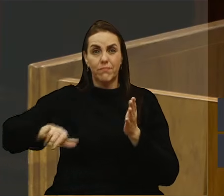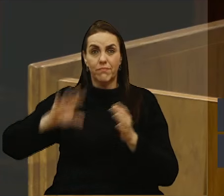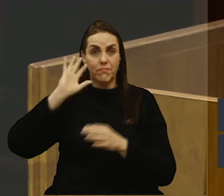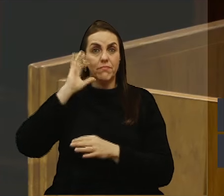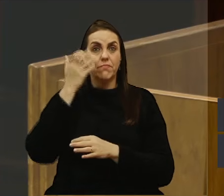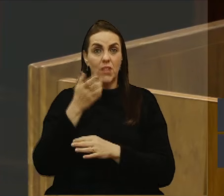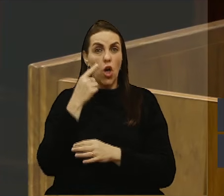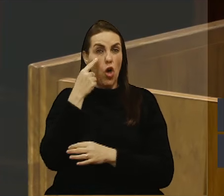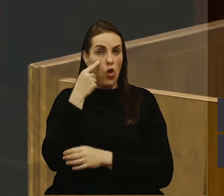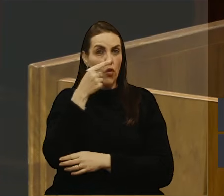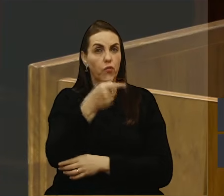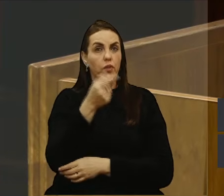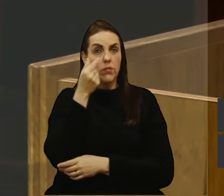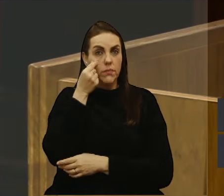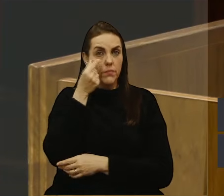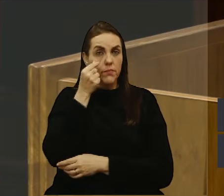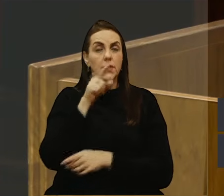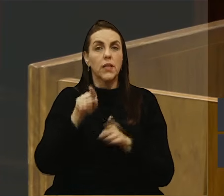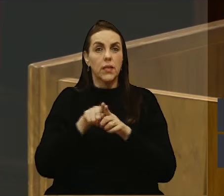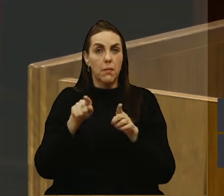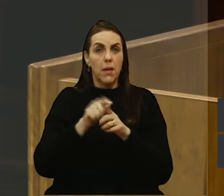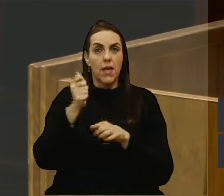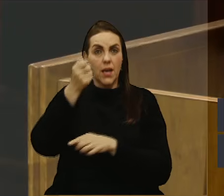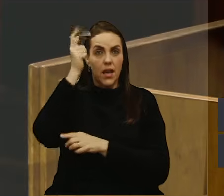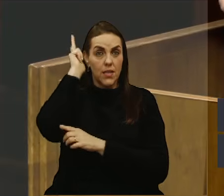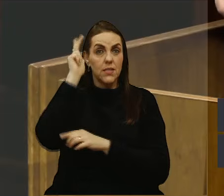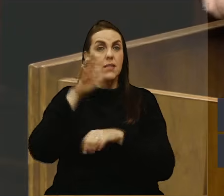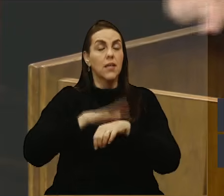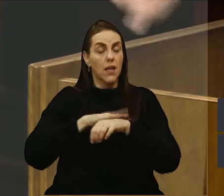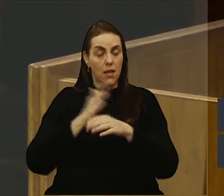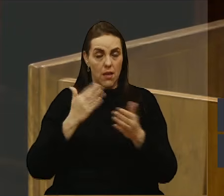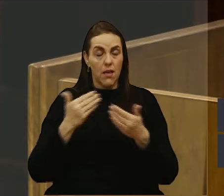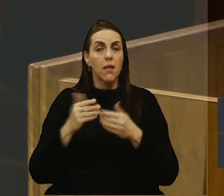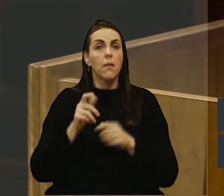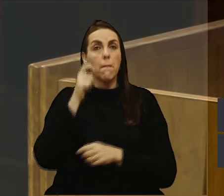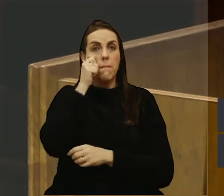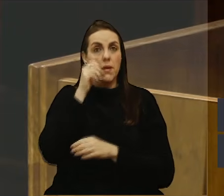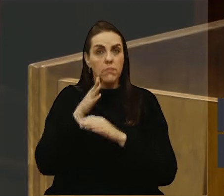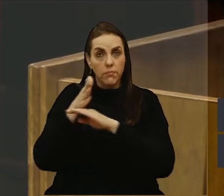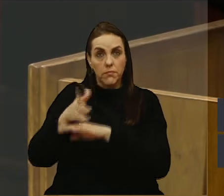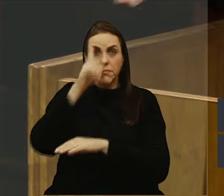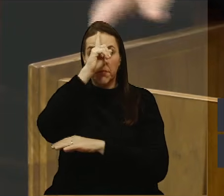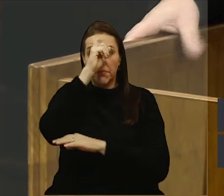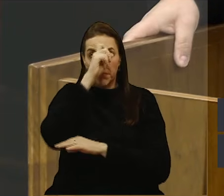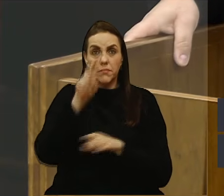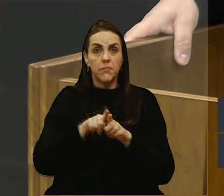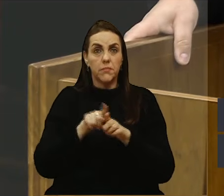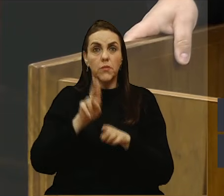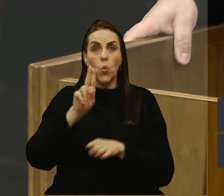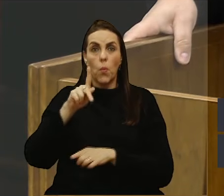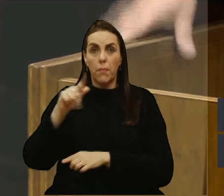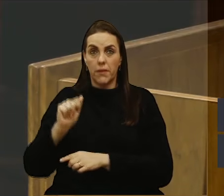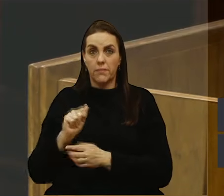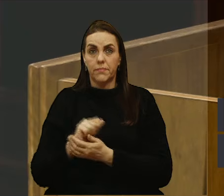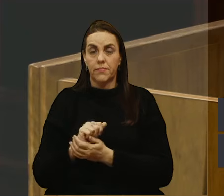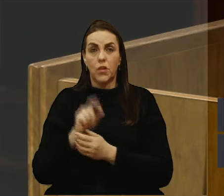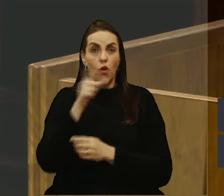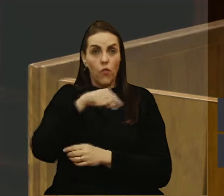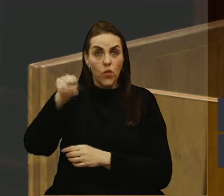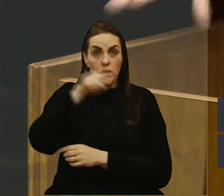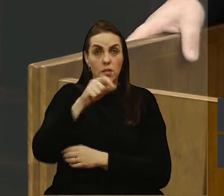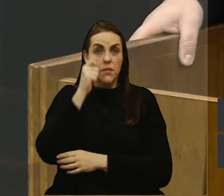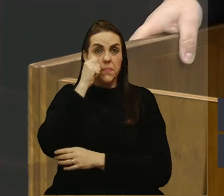vi o senhor e o prefeito Cassina, na época, estando presente nos hospitais e presente nas UPAs. Vocês